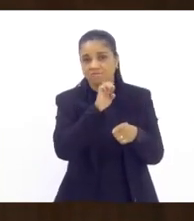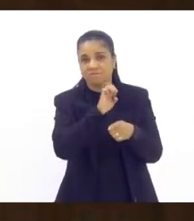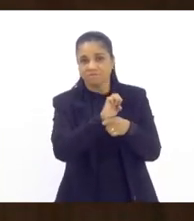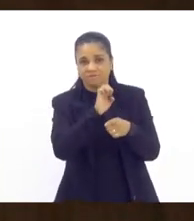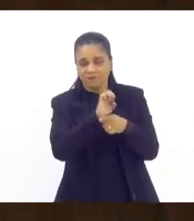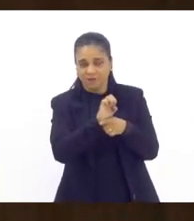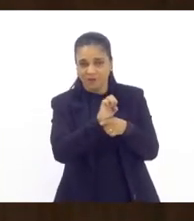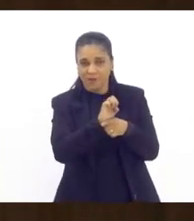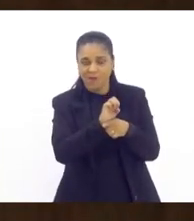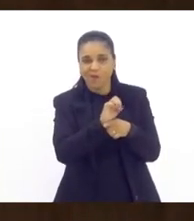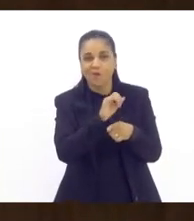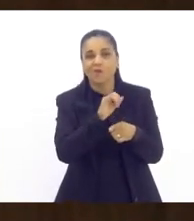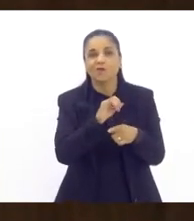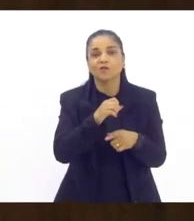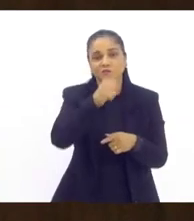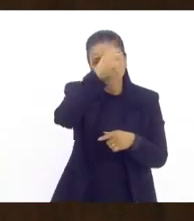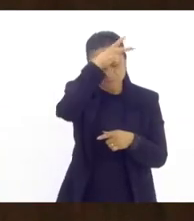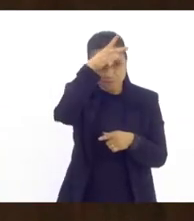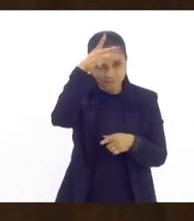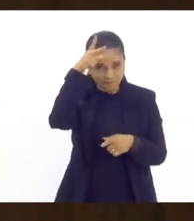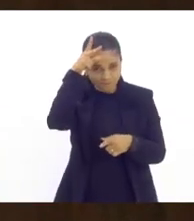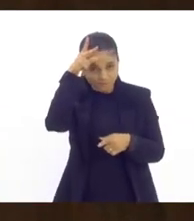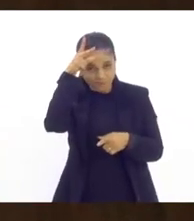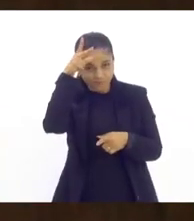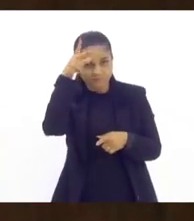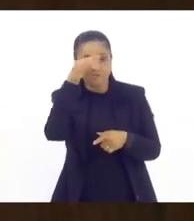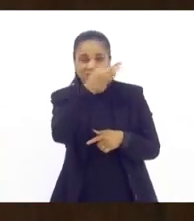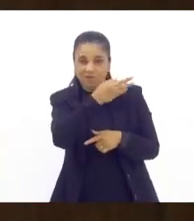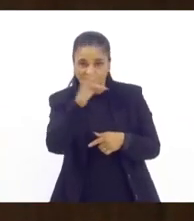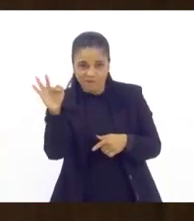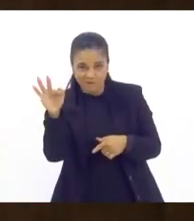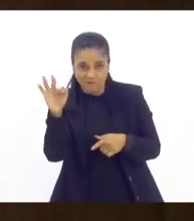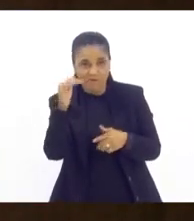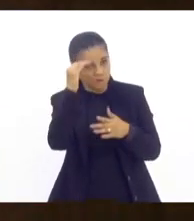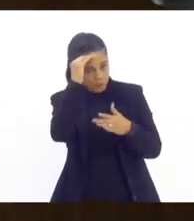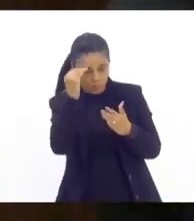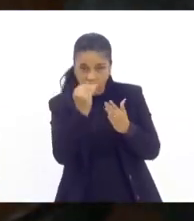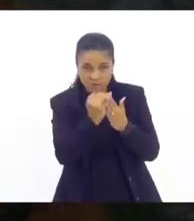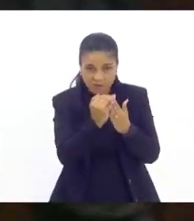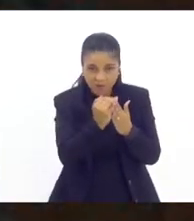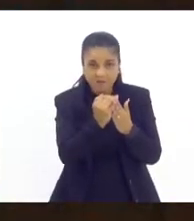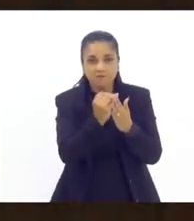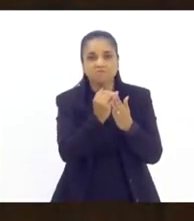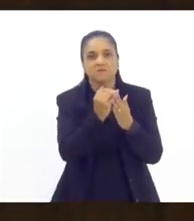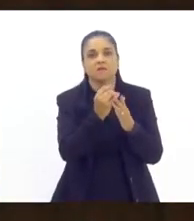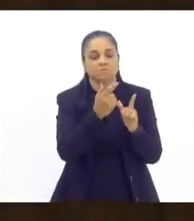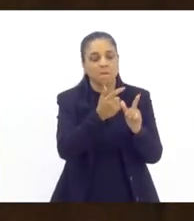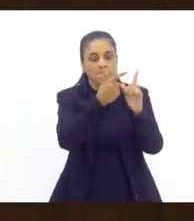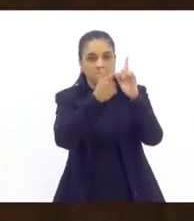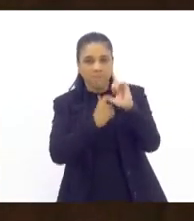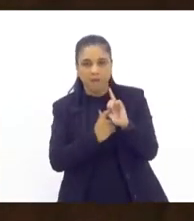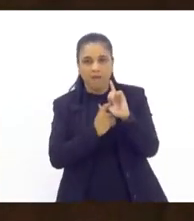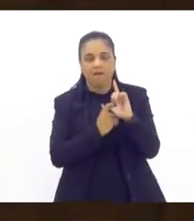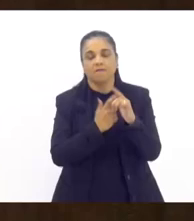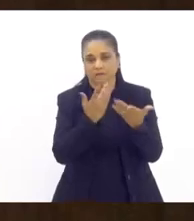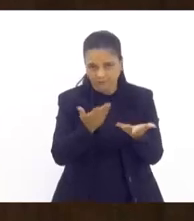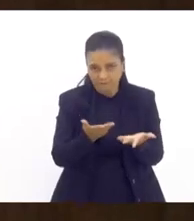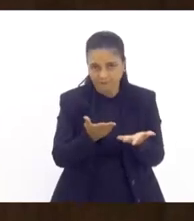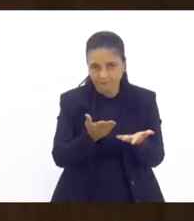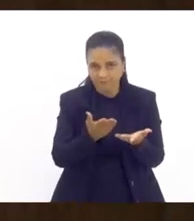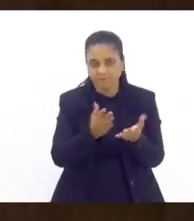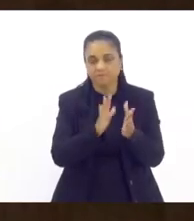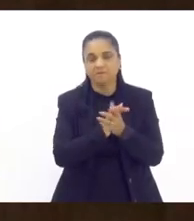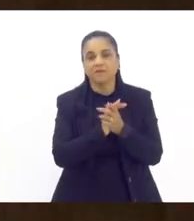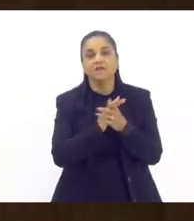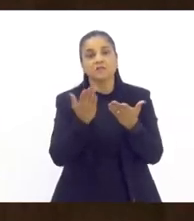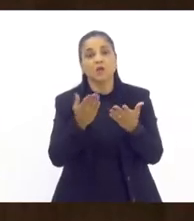municipal. Mas uma das grandes tônicas desse estado são os benefícios fiscais e financeiros